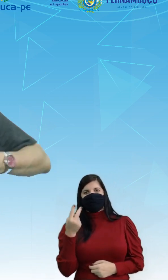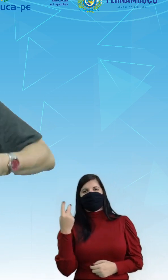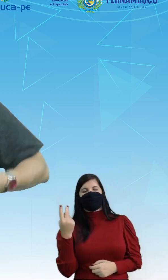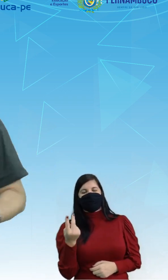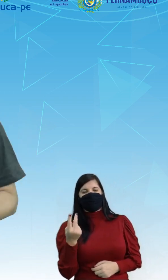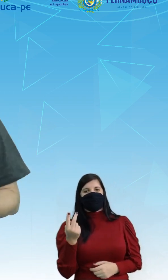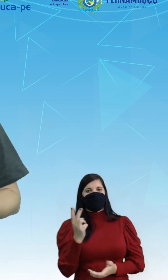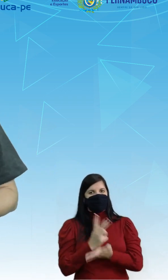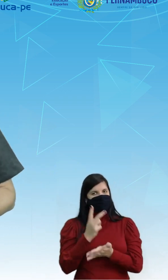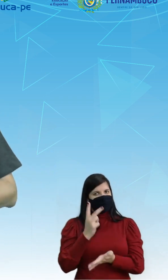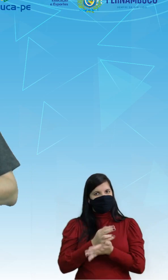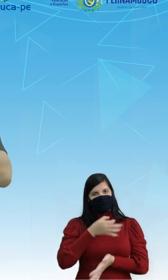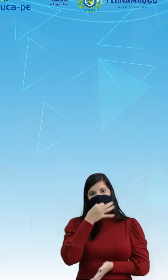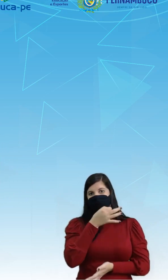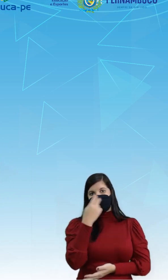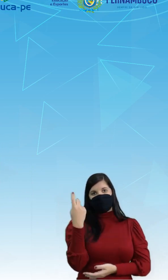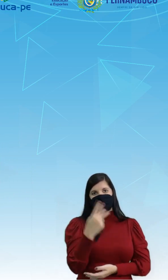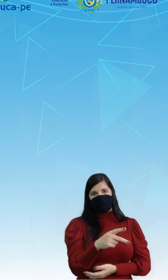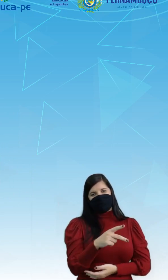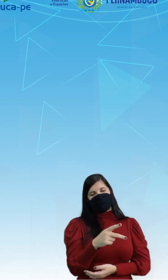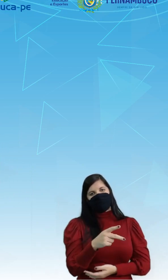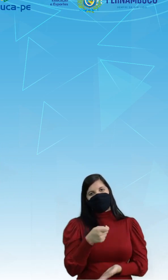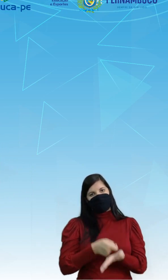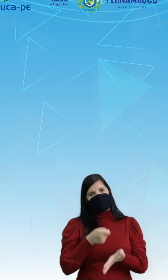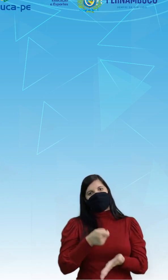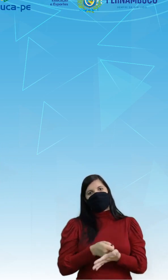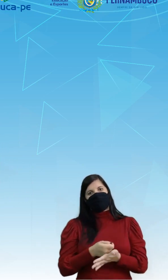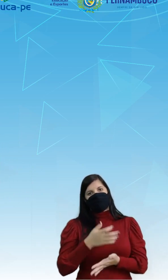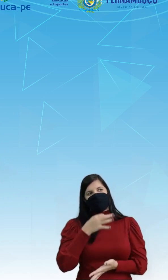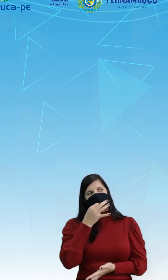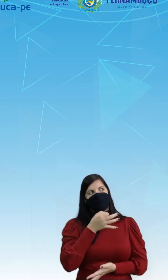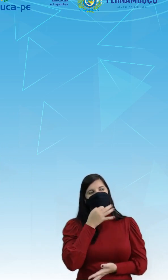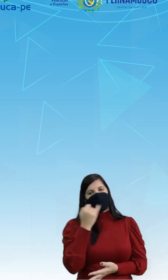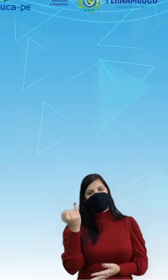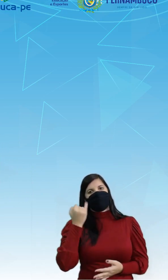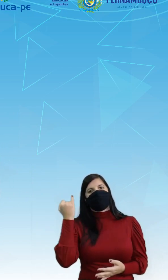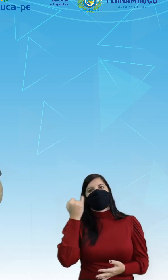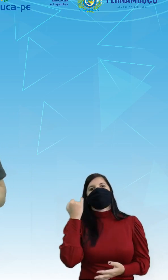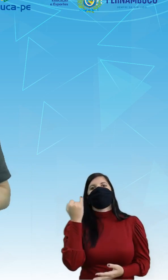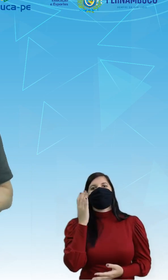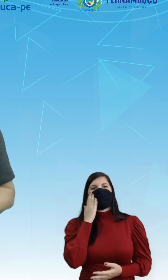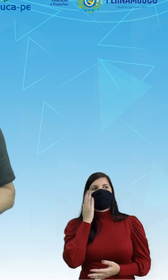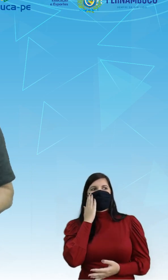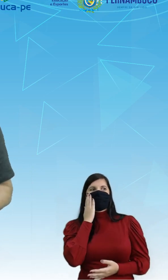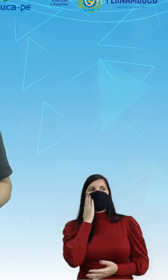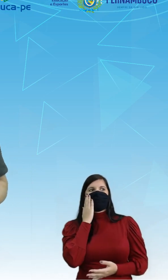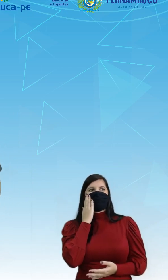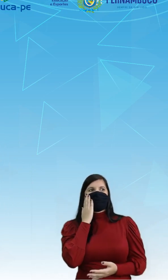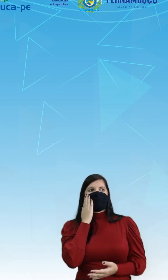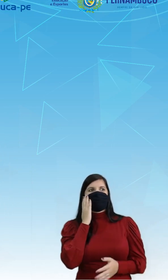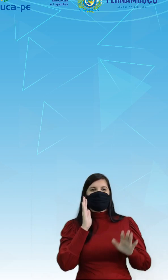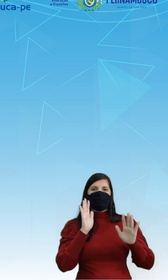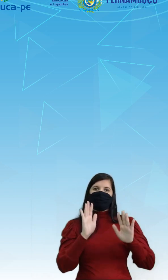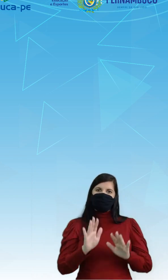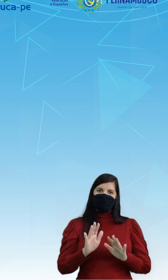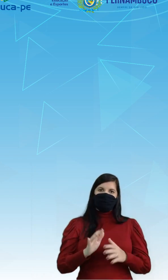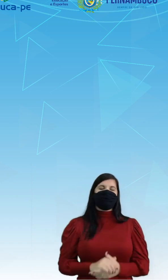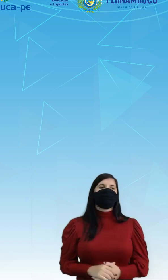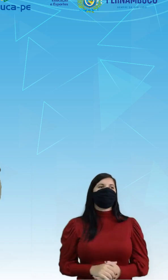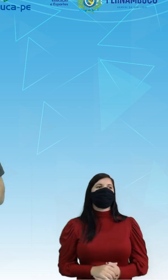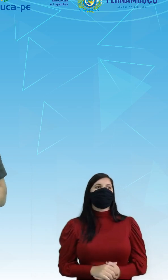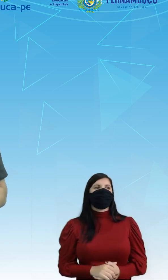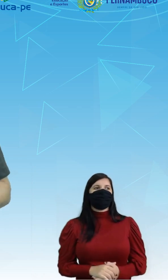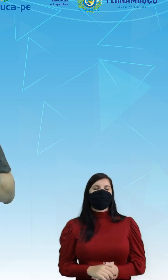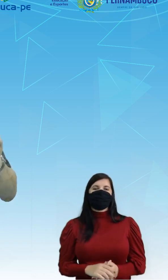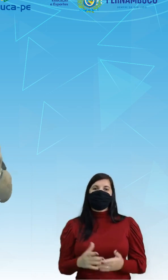ele está dando a opinião dele, impondo a opinião dele. Então é importante que você entenda isso. Vejam só aqui, na